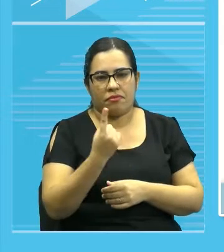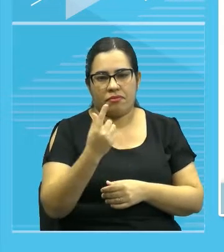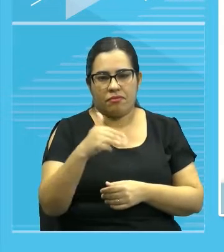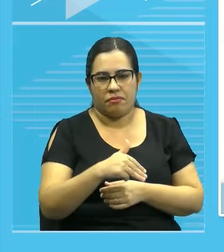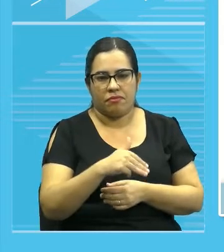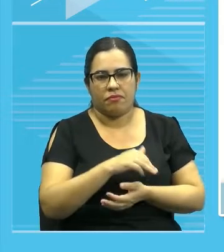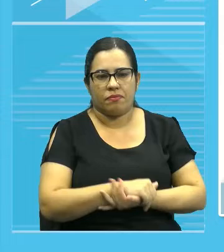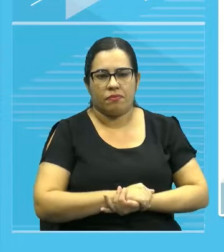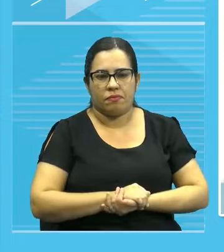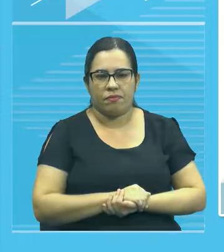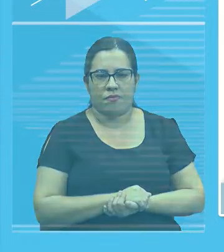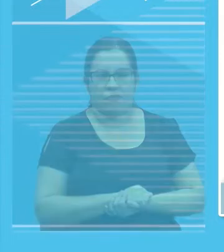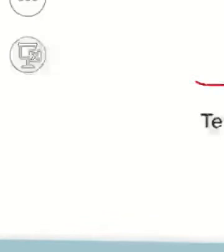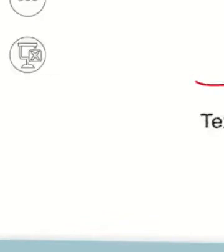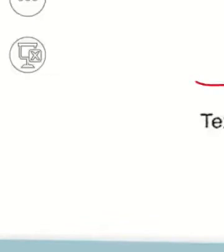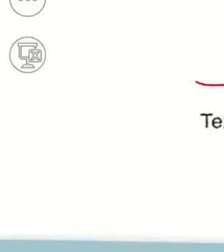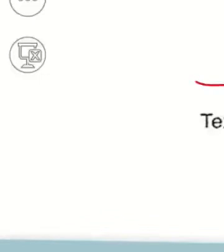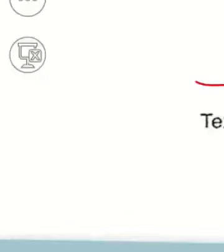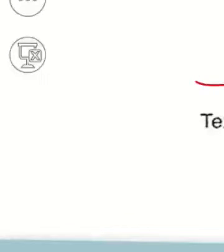favor